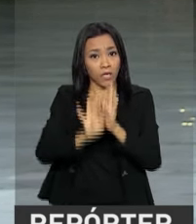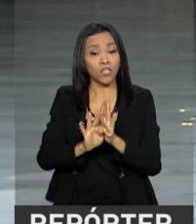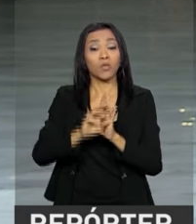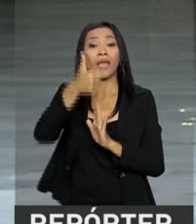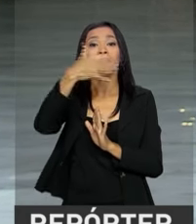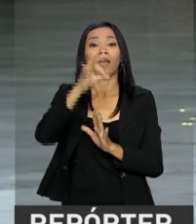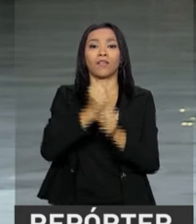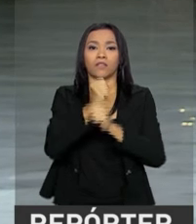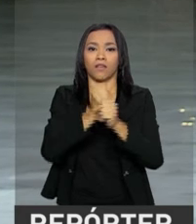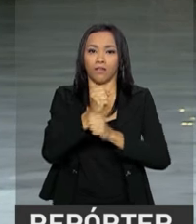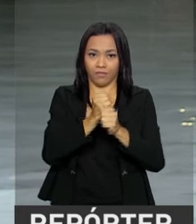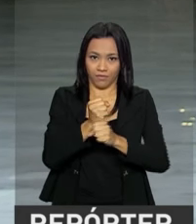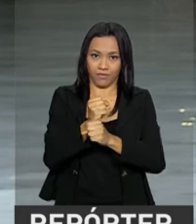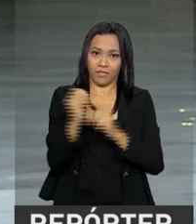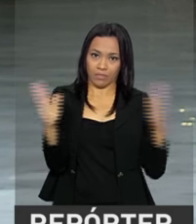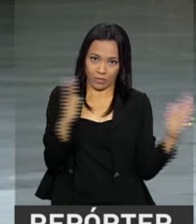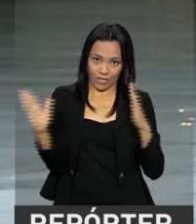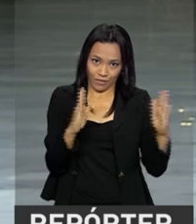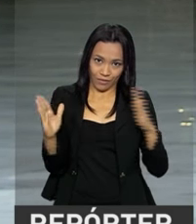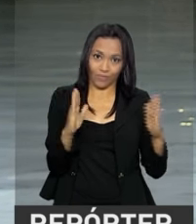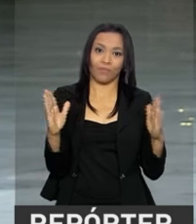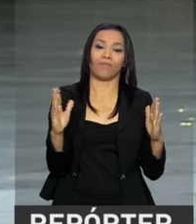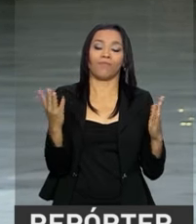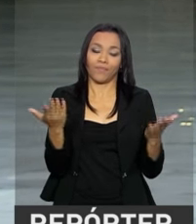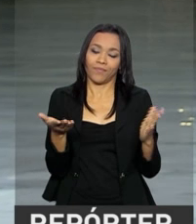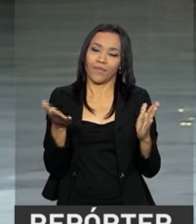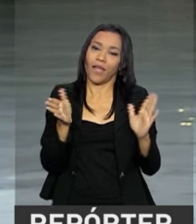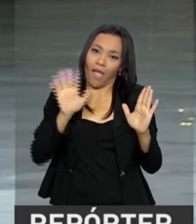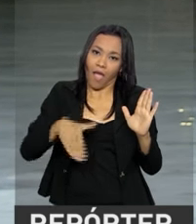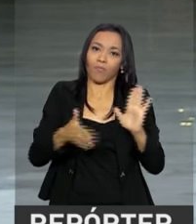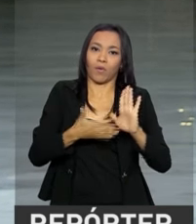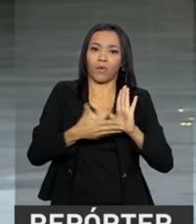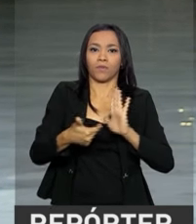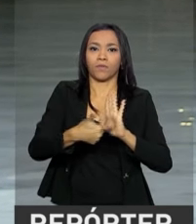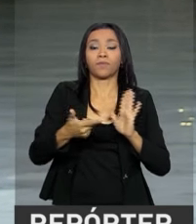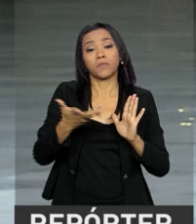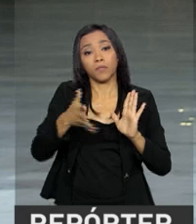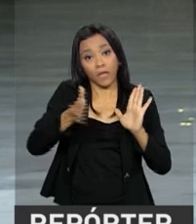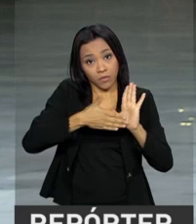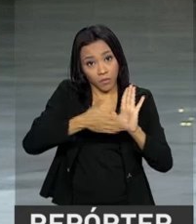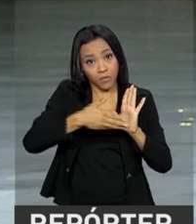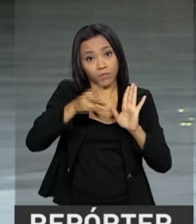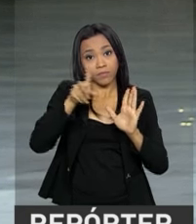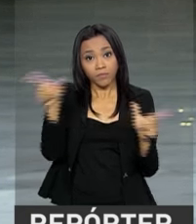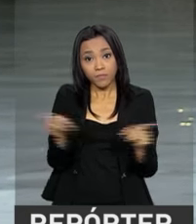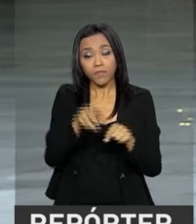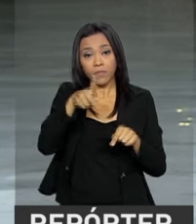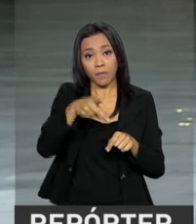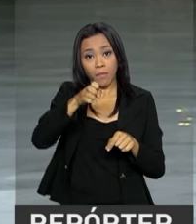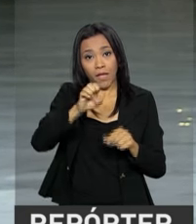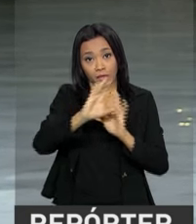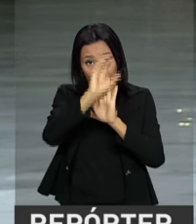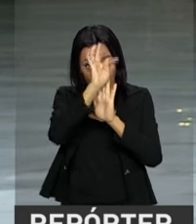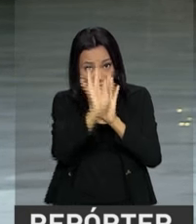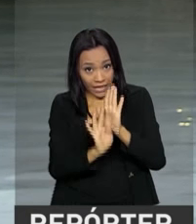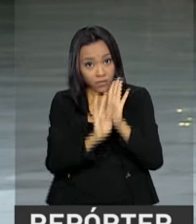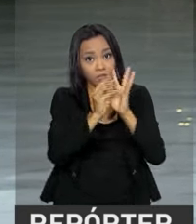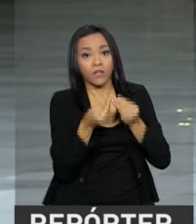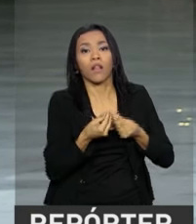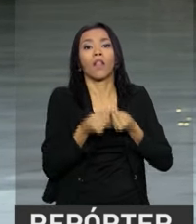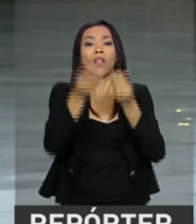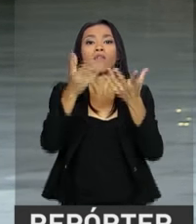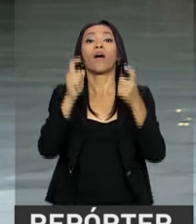do novo regime fiscal, segundo a proposta. Agora, ela segue, portanto, essa PEC, o texto dessa PEC segue paraa